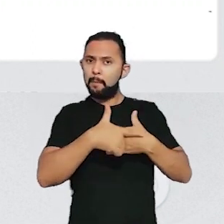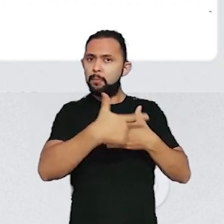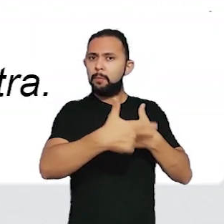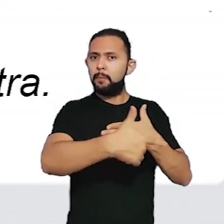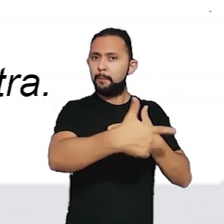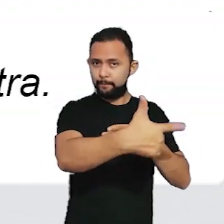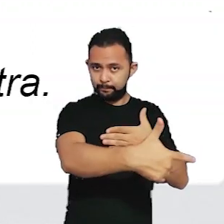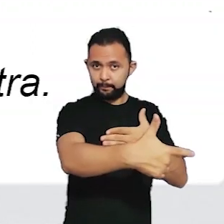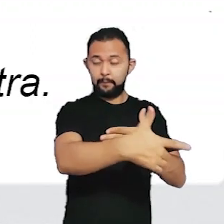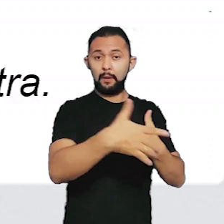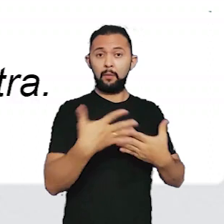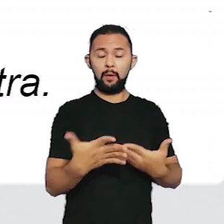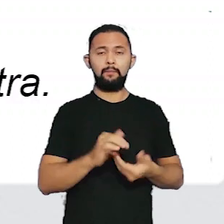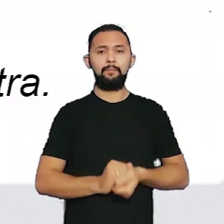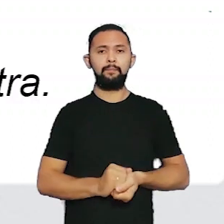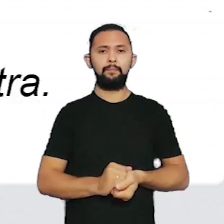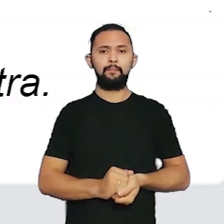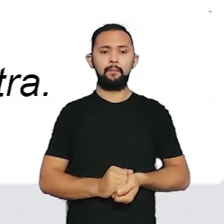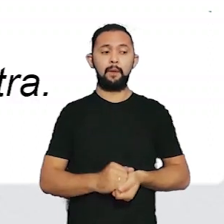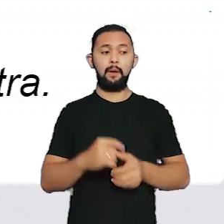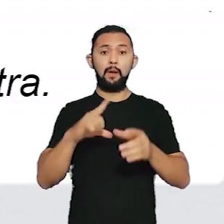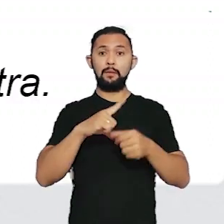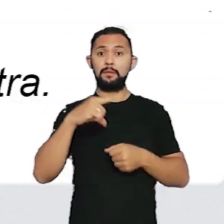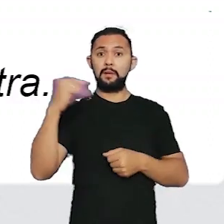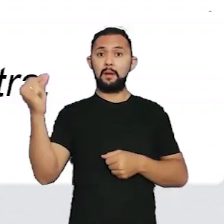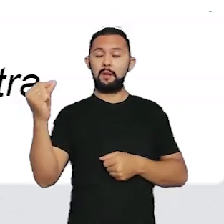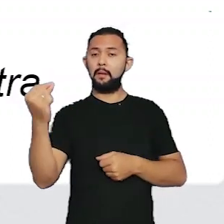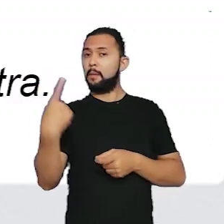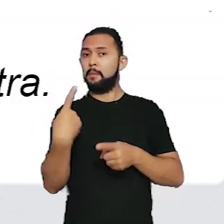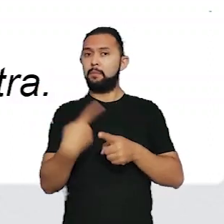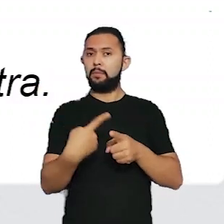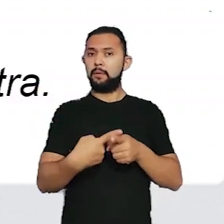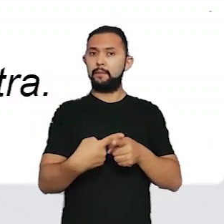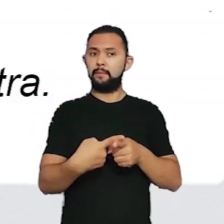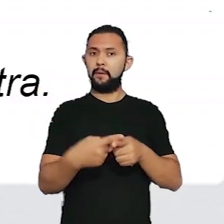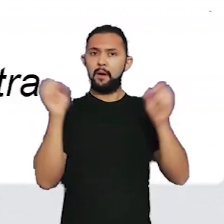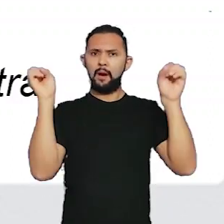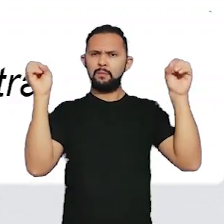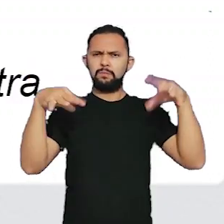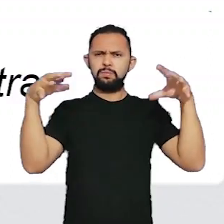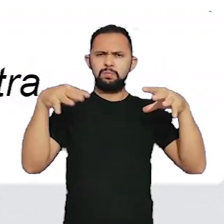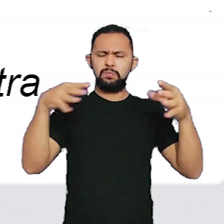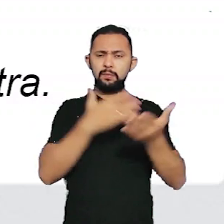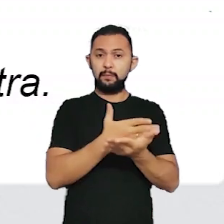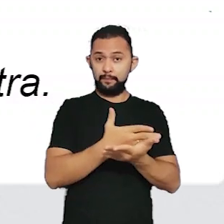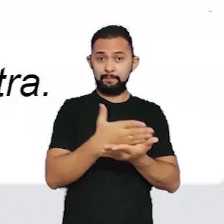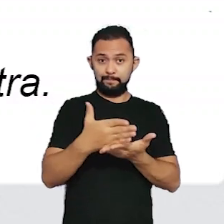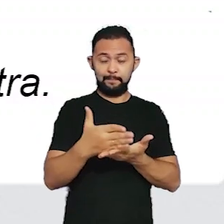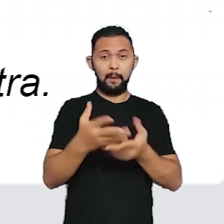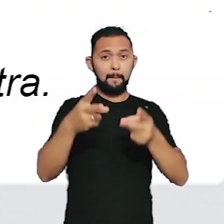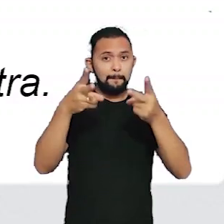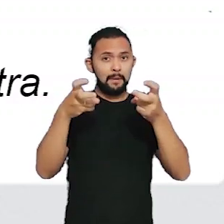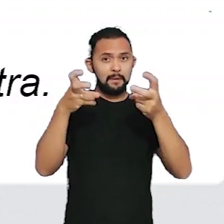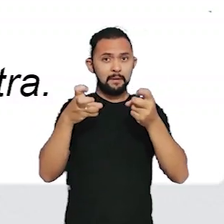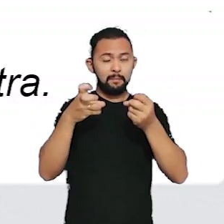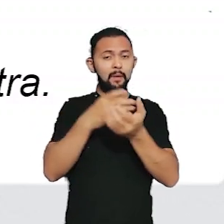consequência? Então, aqui, eu saí rápido por causa que estava tendo um temporal. Então, aqui é uma